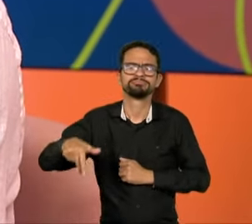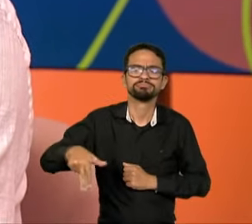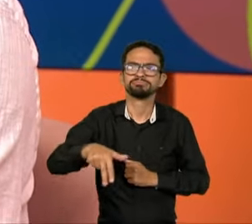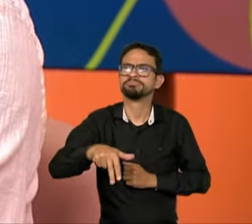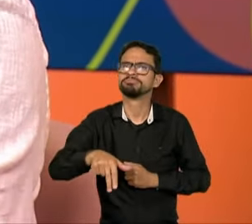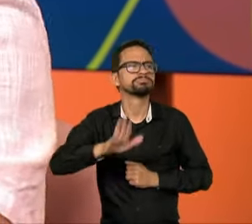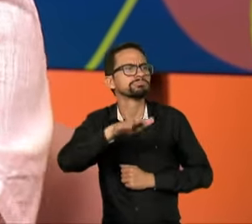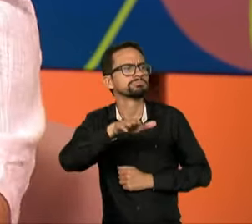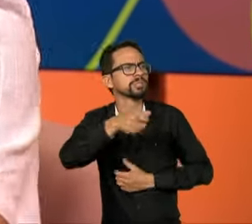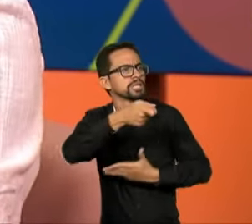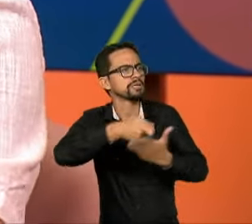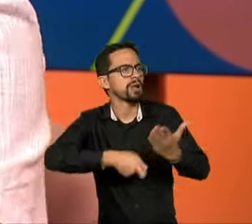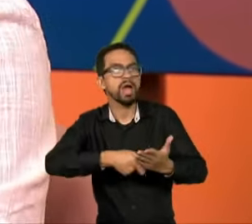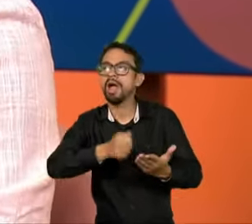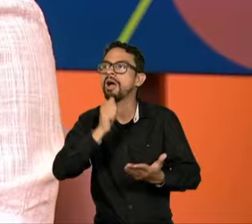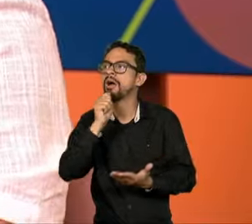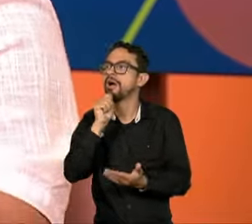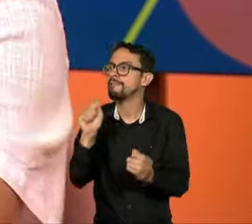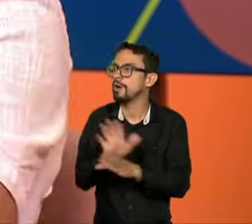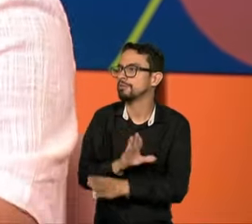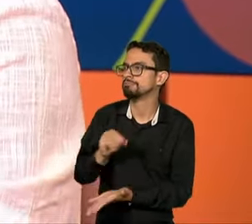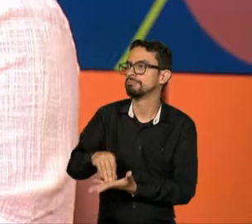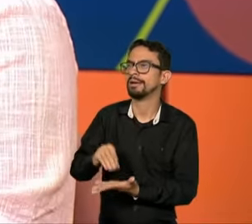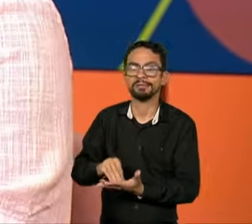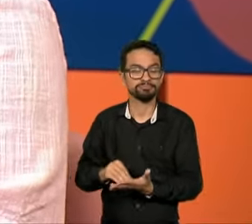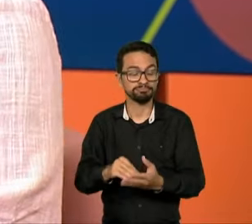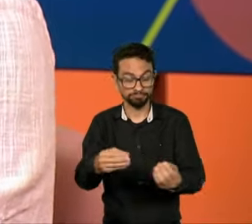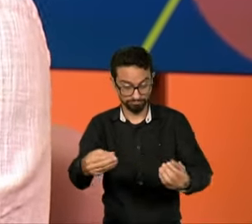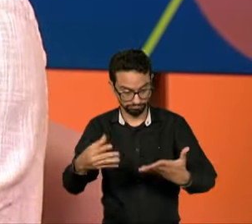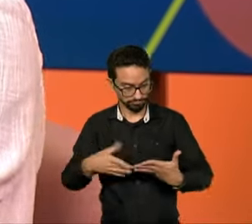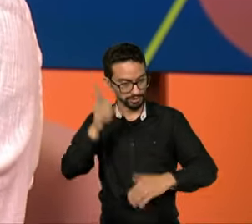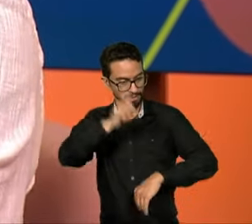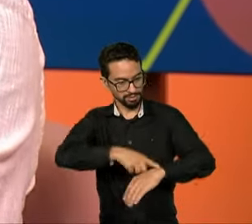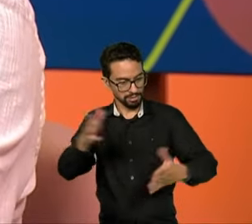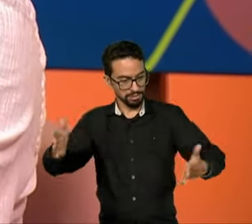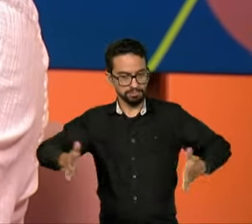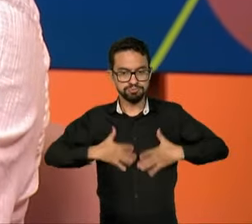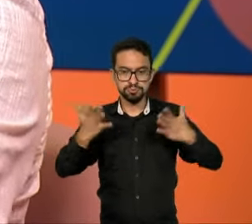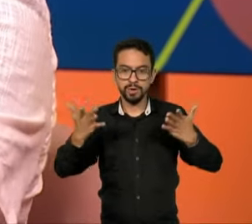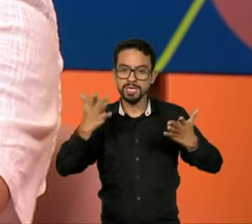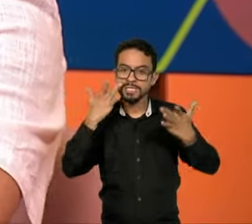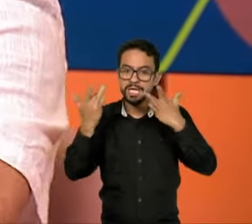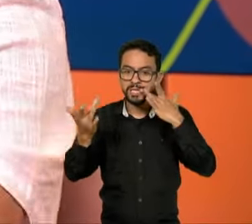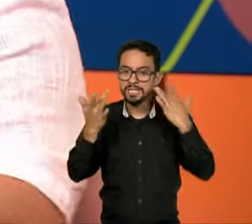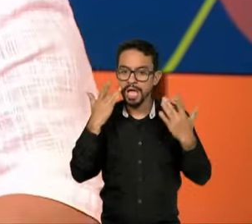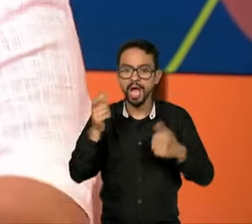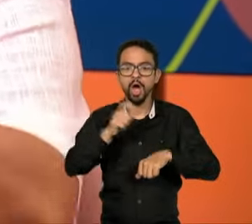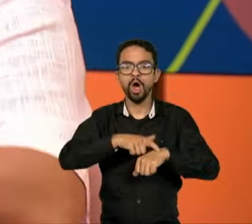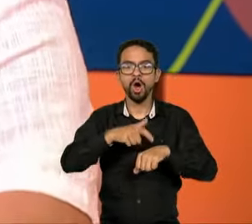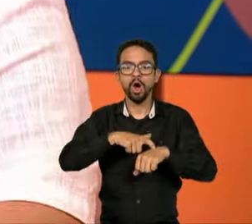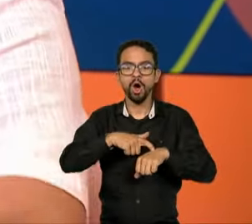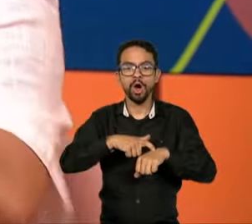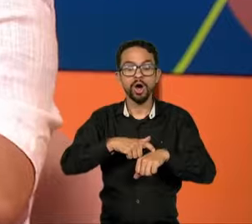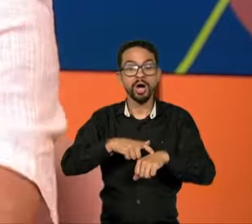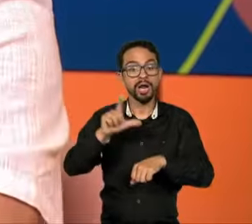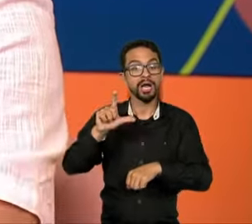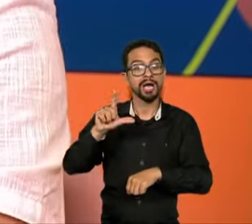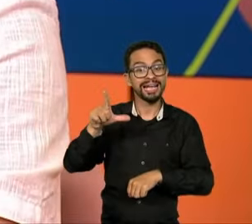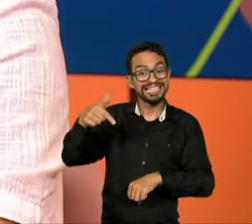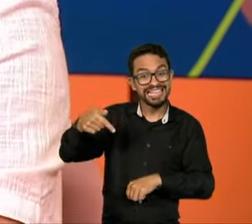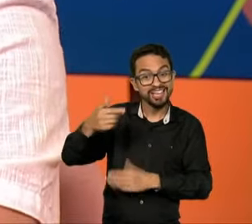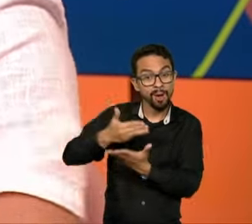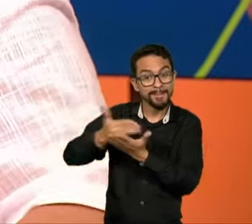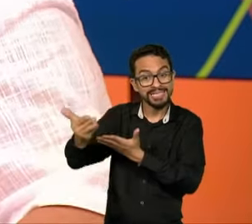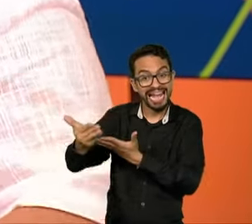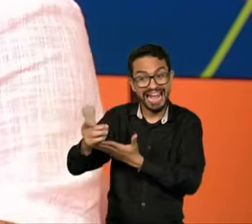e o texto? Não, o texto está ainda tão lá terminando aqui. Aí me deram o texto na hora, assim, a peça começava às 7, 10 para 7 eu pego o texto.